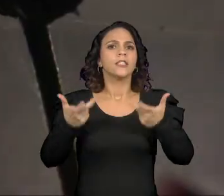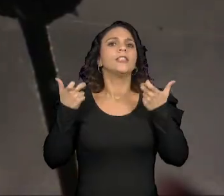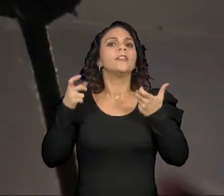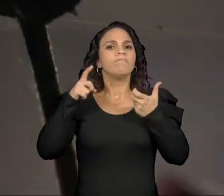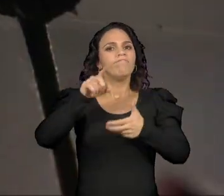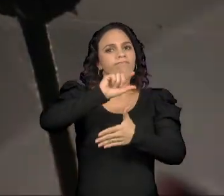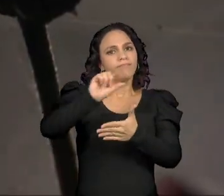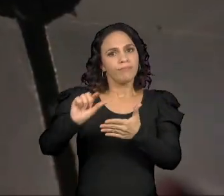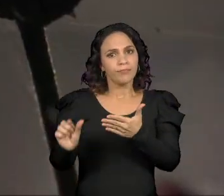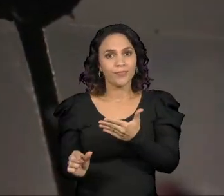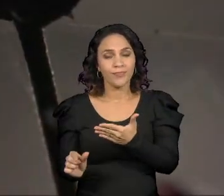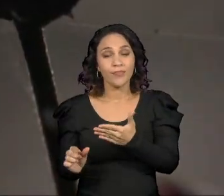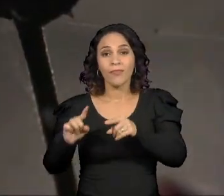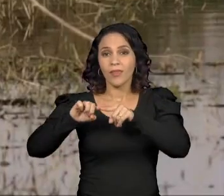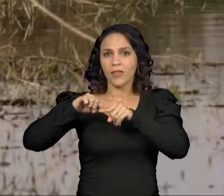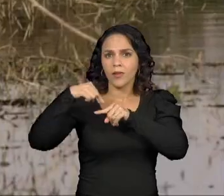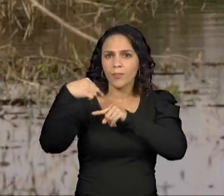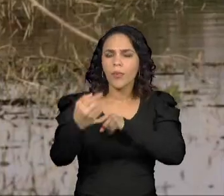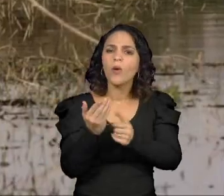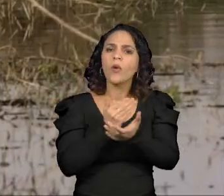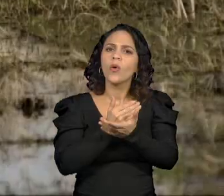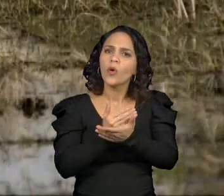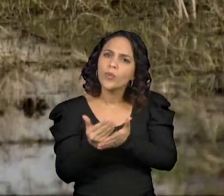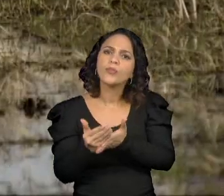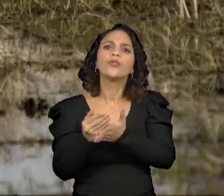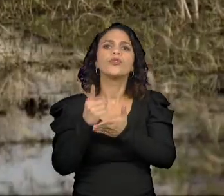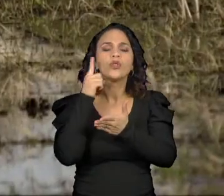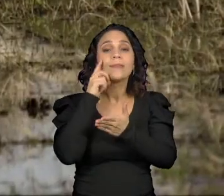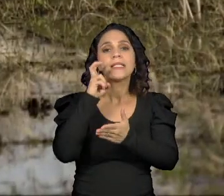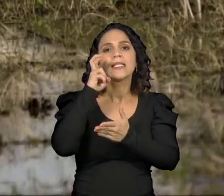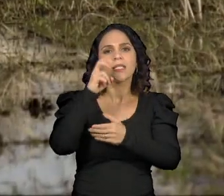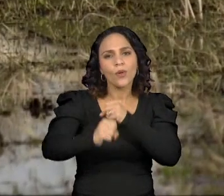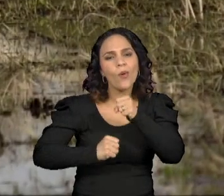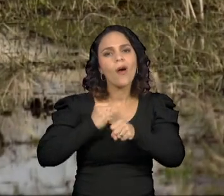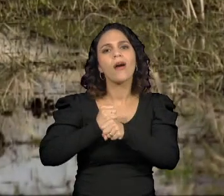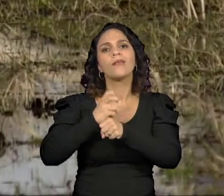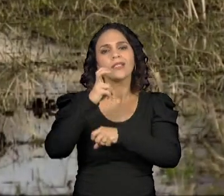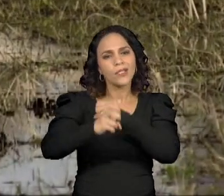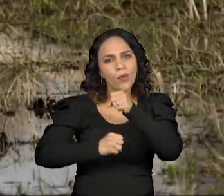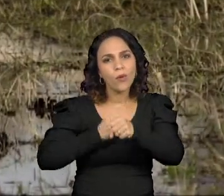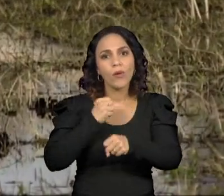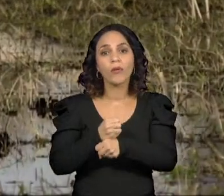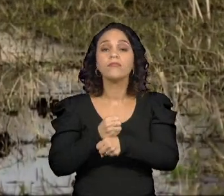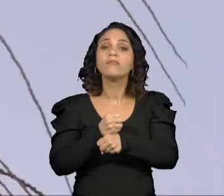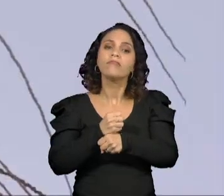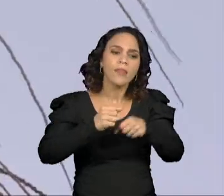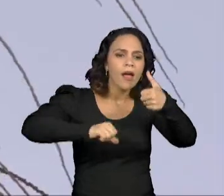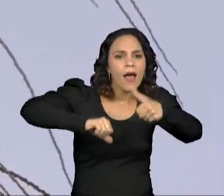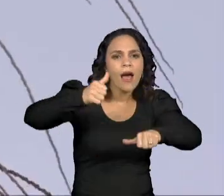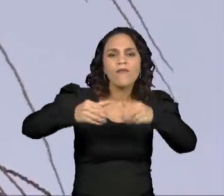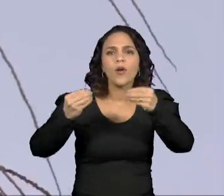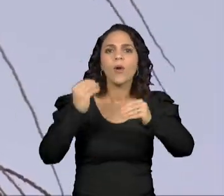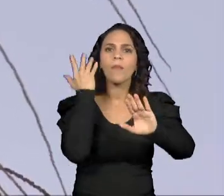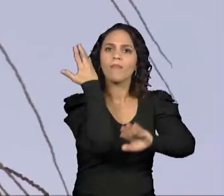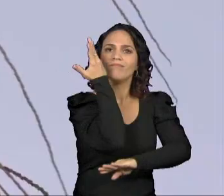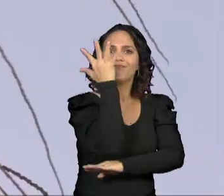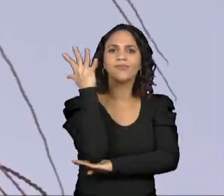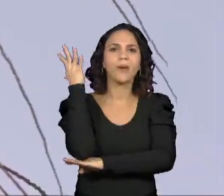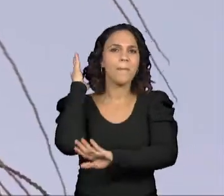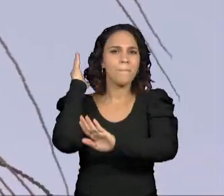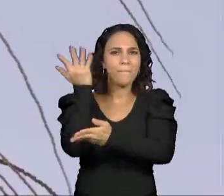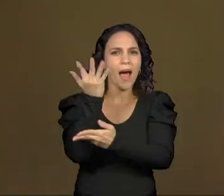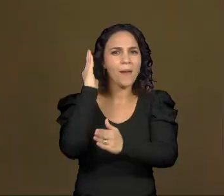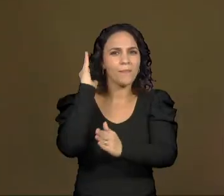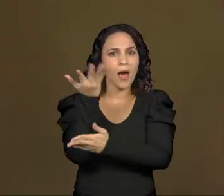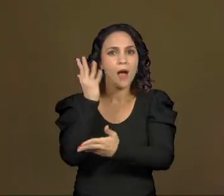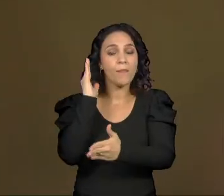Desde então, nós iniciamos um monitoramento de 5 em 5 anos, avaliando o desmatamento nesses períodos. Esse